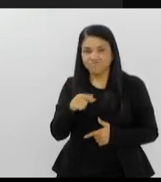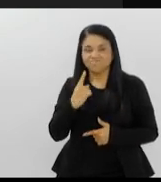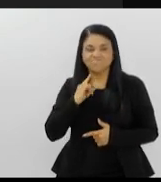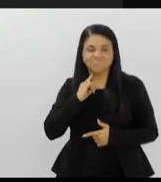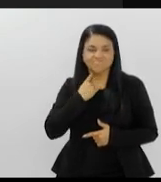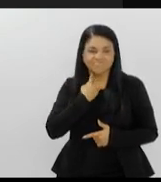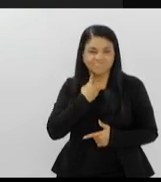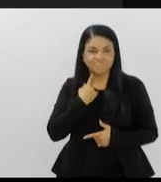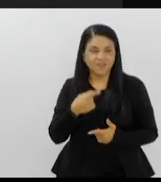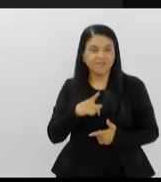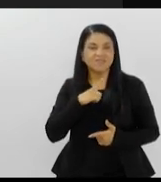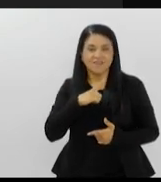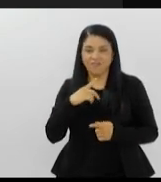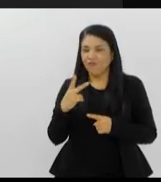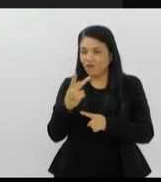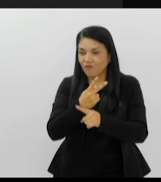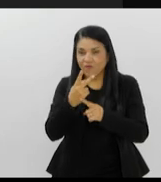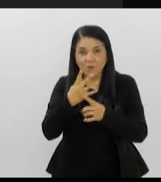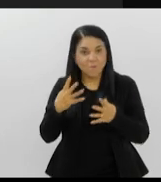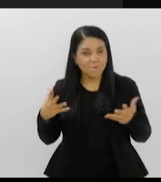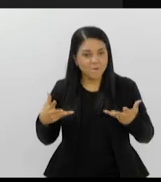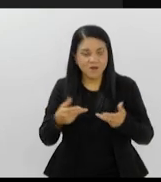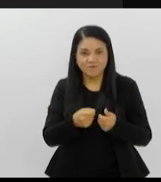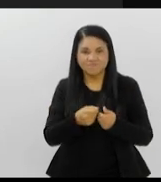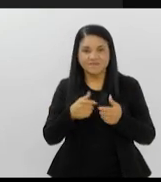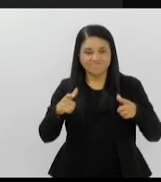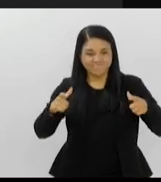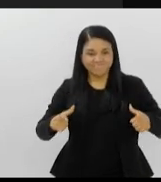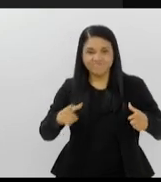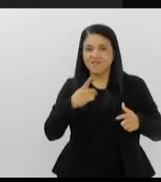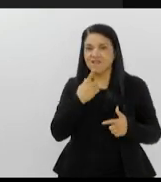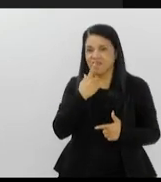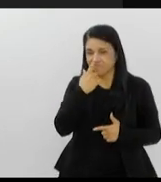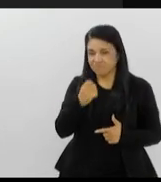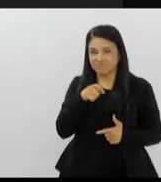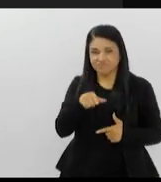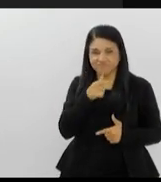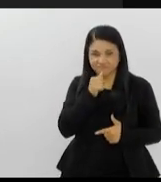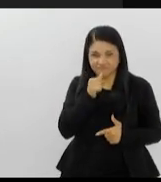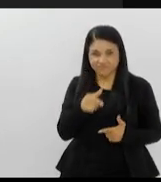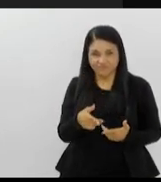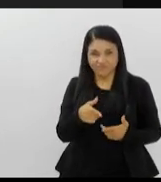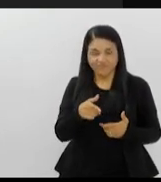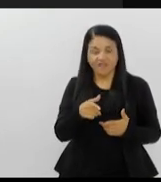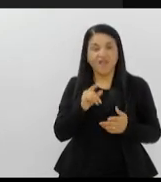maravilhoso? É um desperdício. E uma lagoa podre. O que aconteceu? Aí